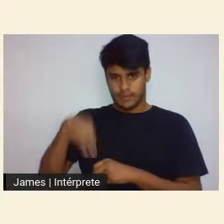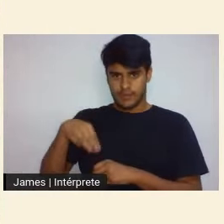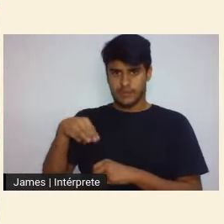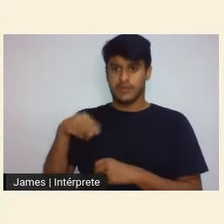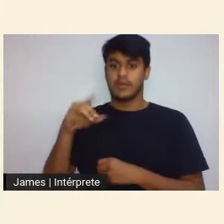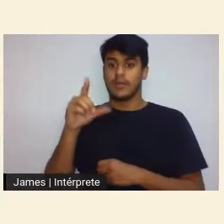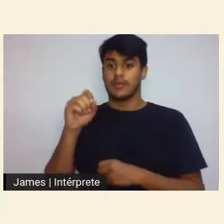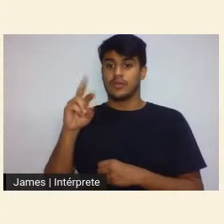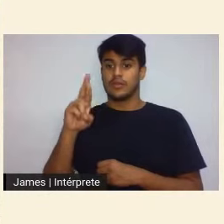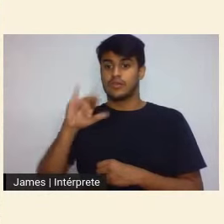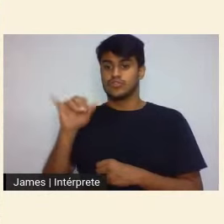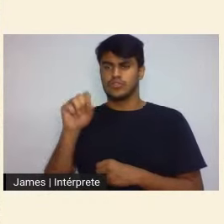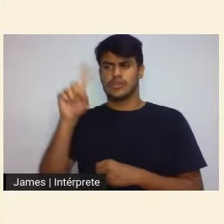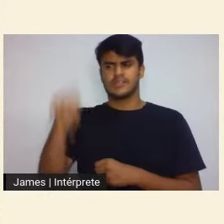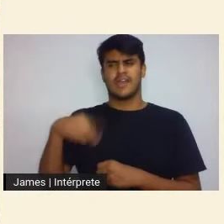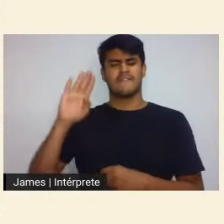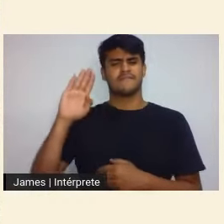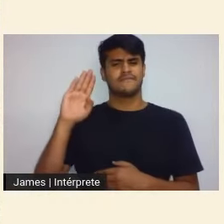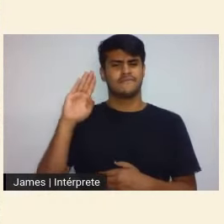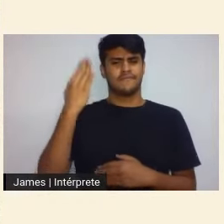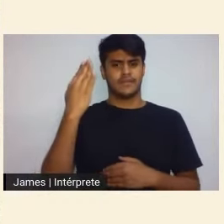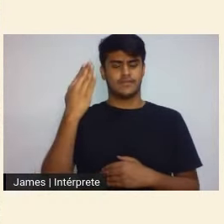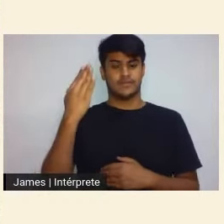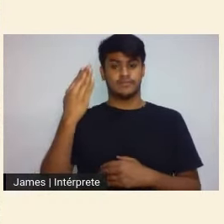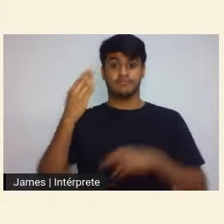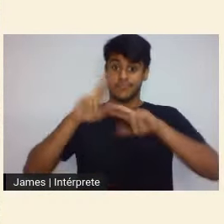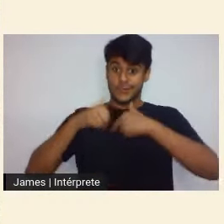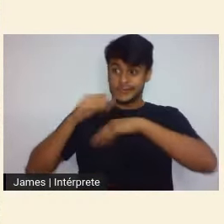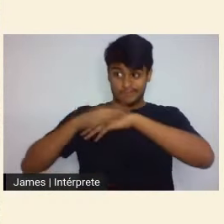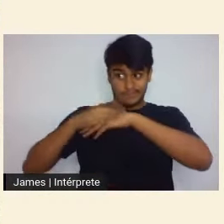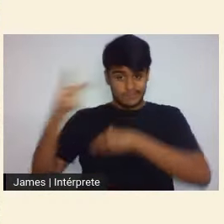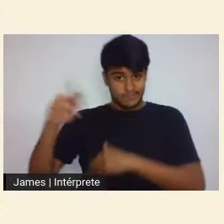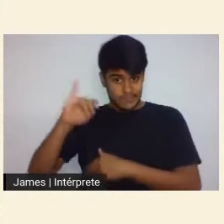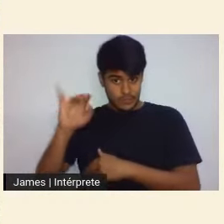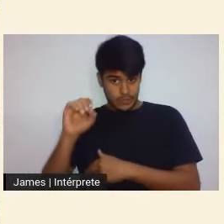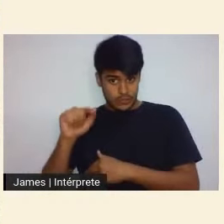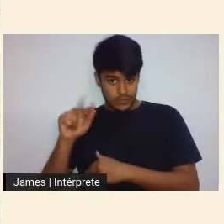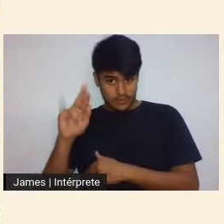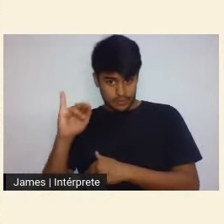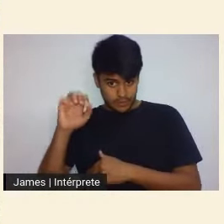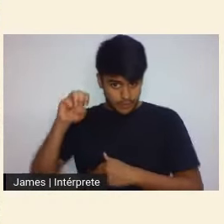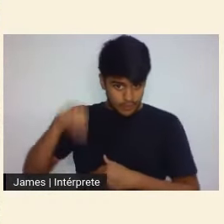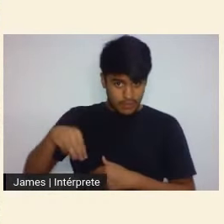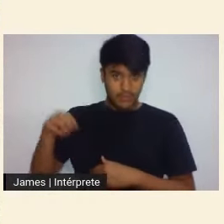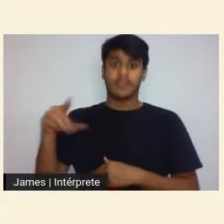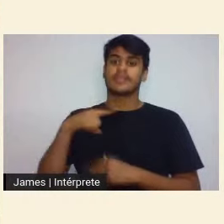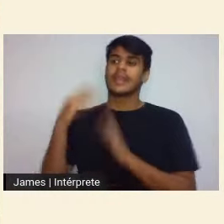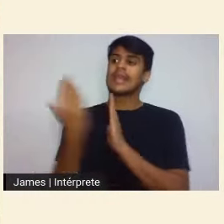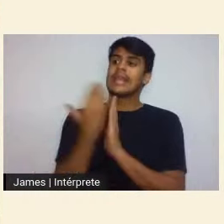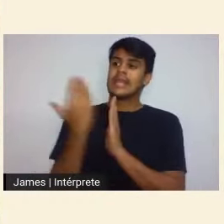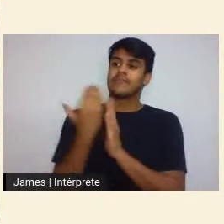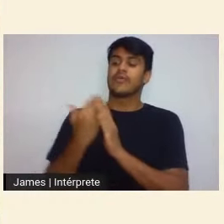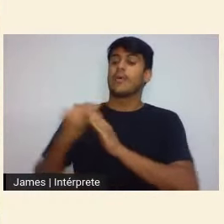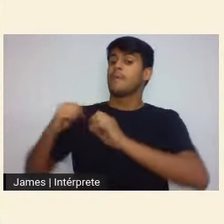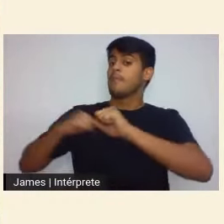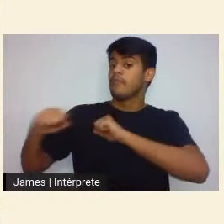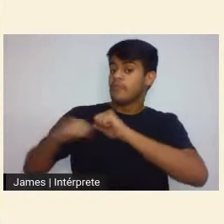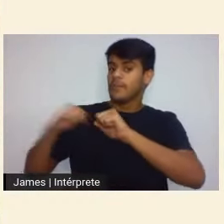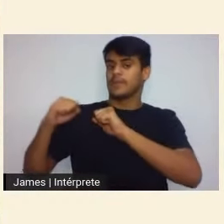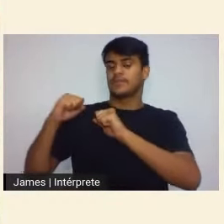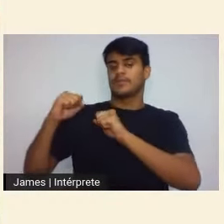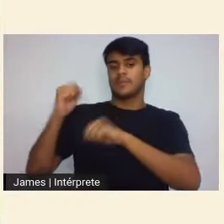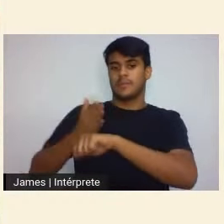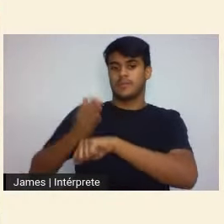né, tanto no seu livro O Movimento Modernista, em Pernambuco, como no Movimento Imaginário,